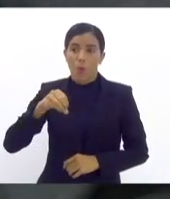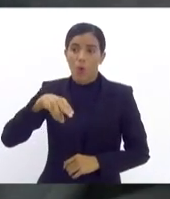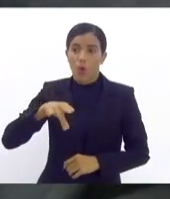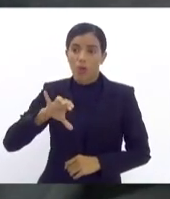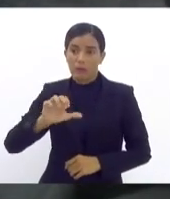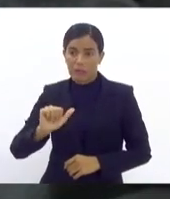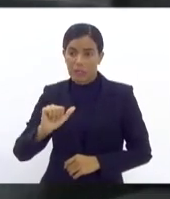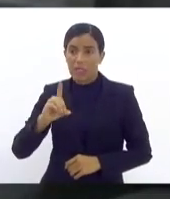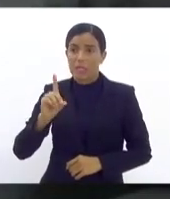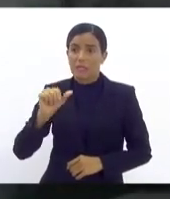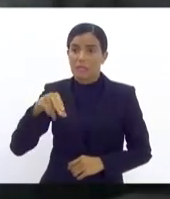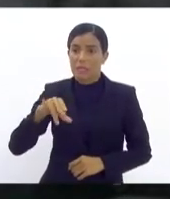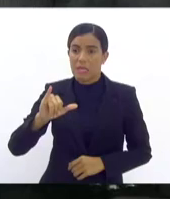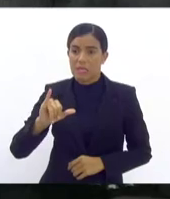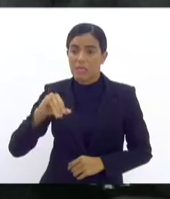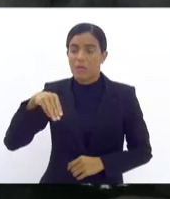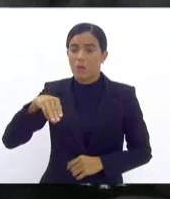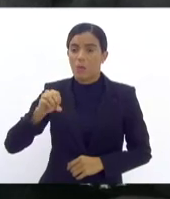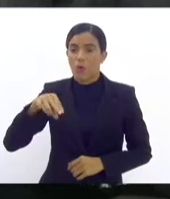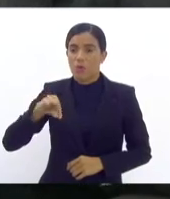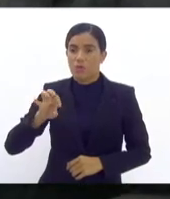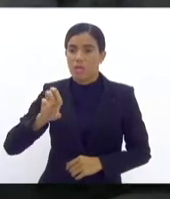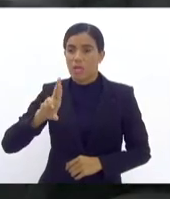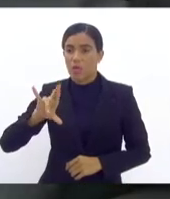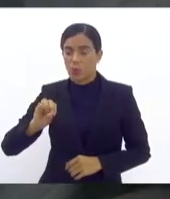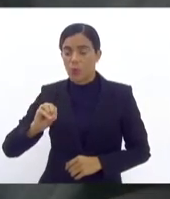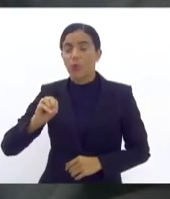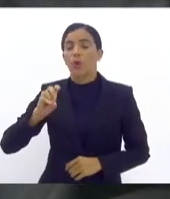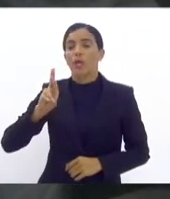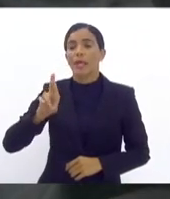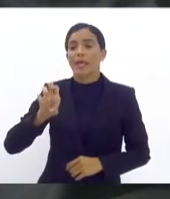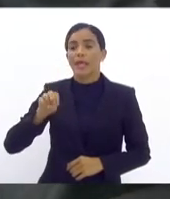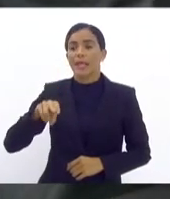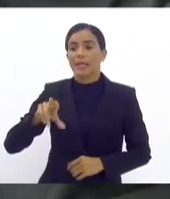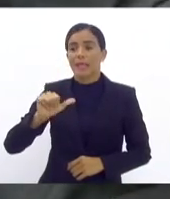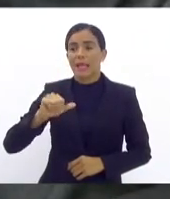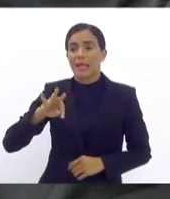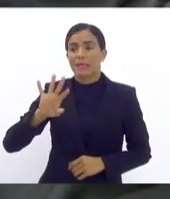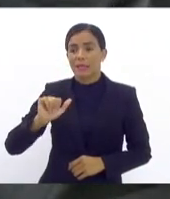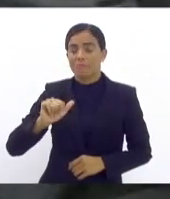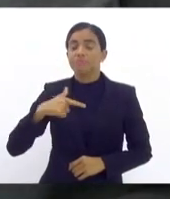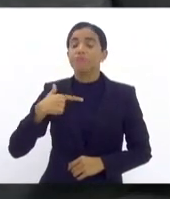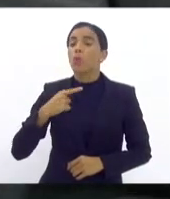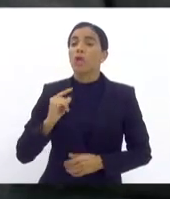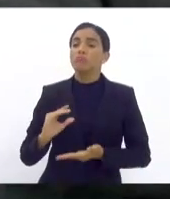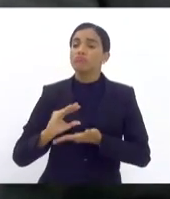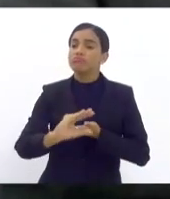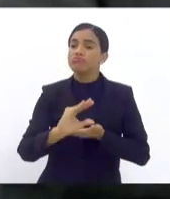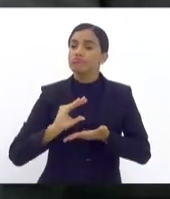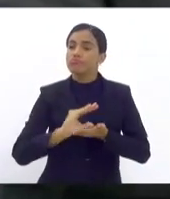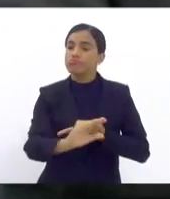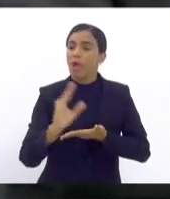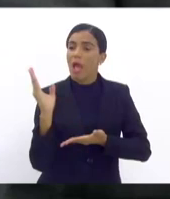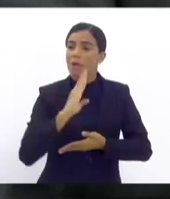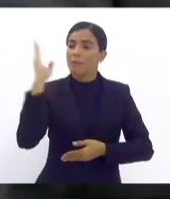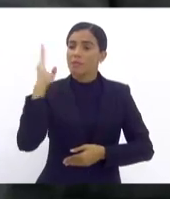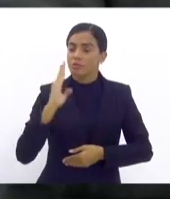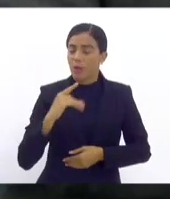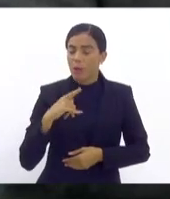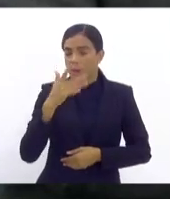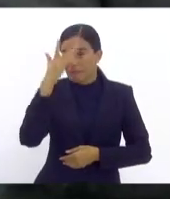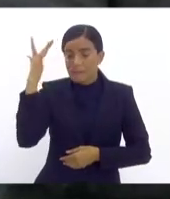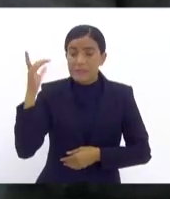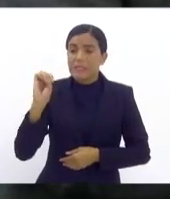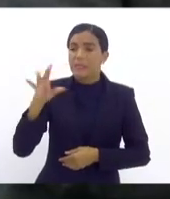Dani Monteiro, Eleomar Coelho, Flávio Serafini, Renata Souza, que institui o auxílio emergencial para situações de emergência decorrente de secas e